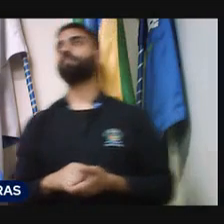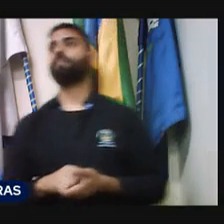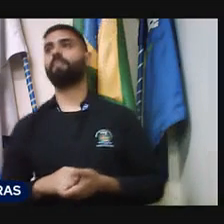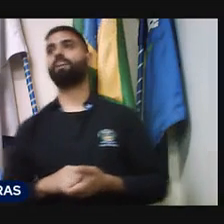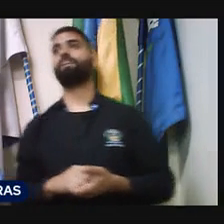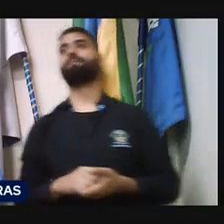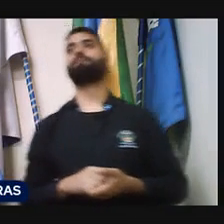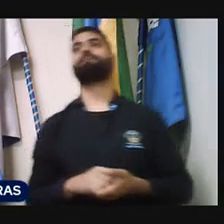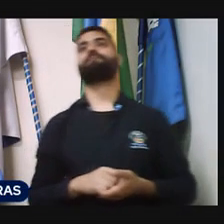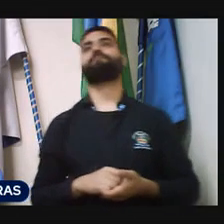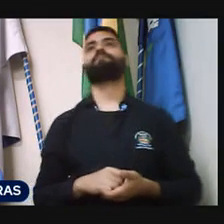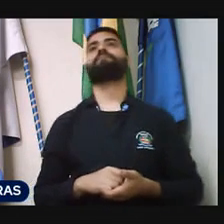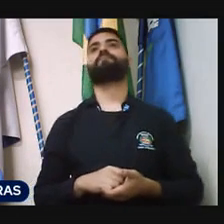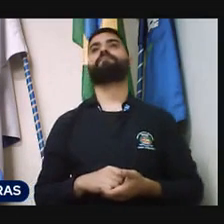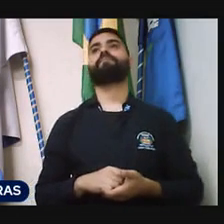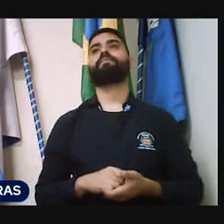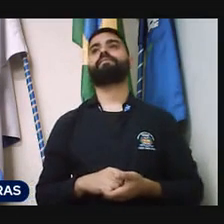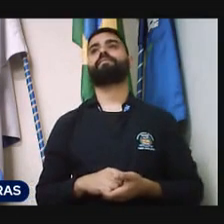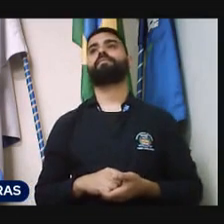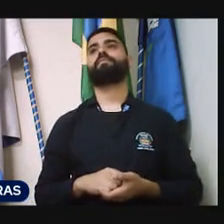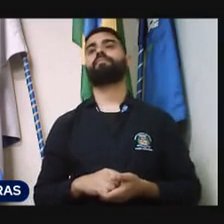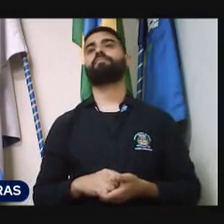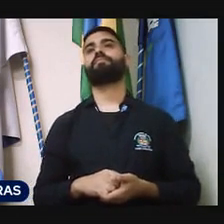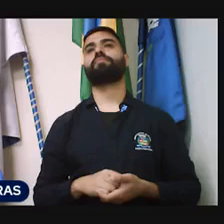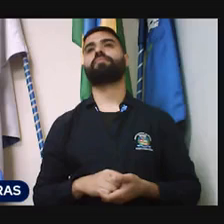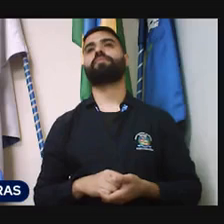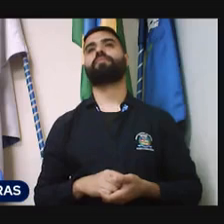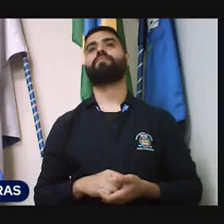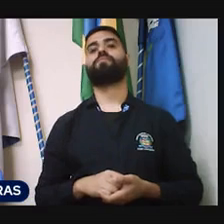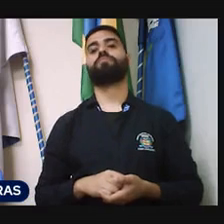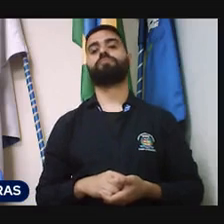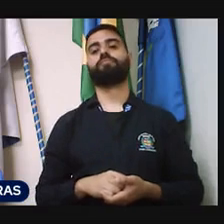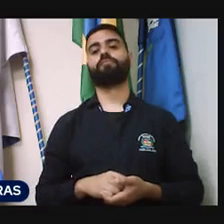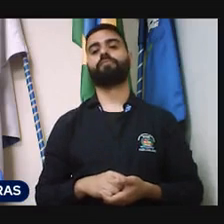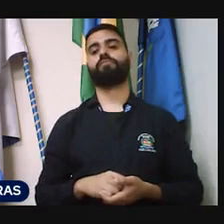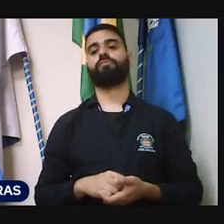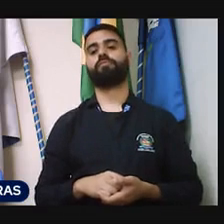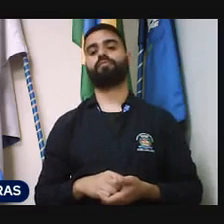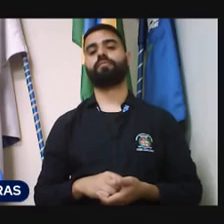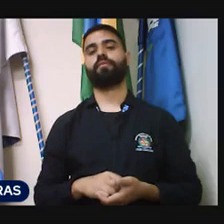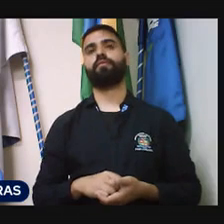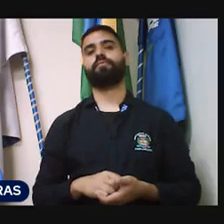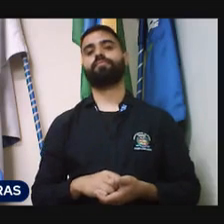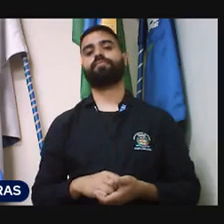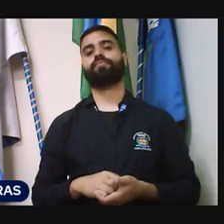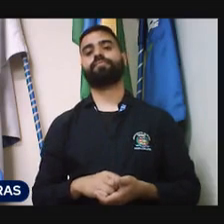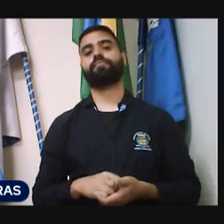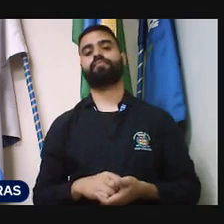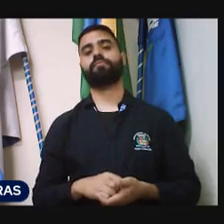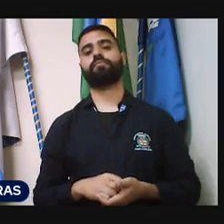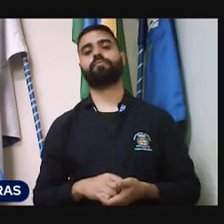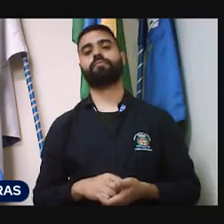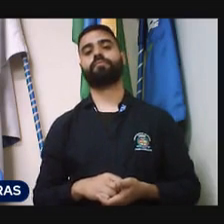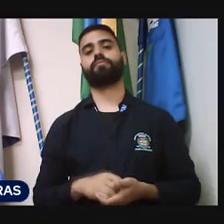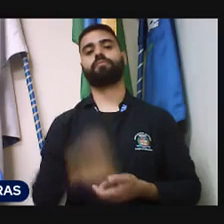valor tem uns é mais do que ter ganho